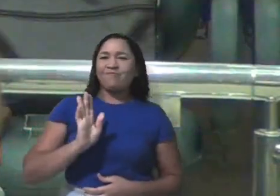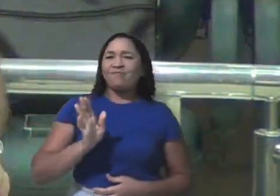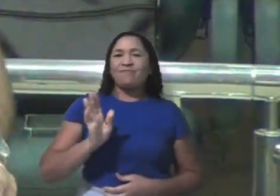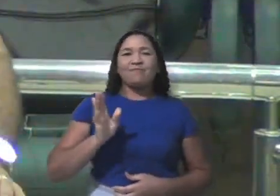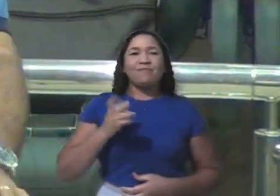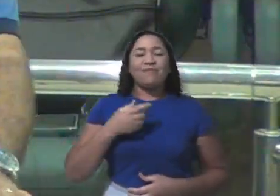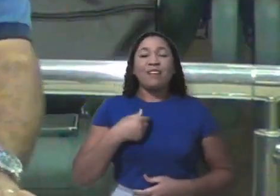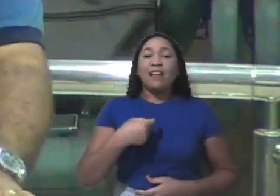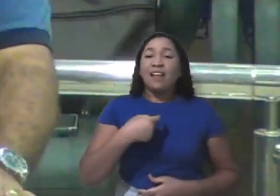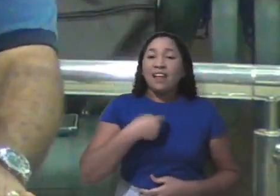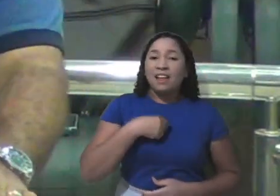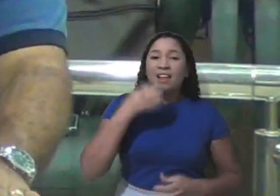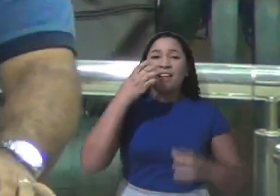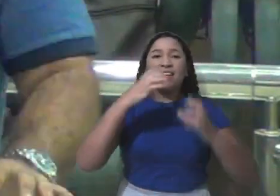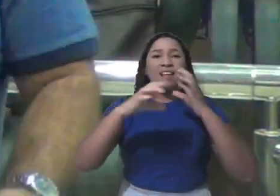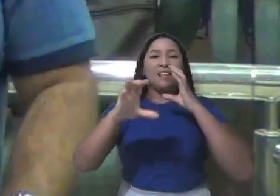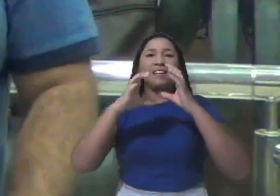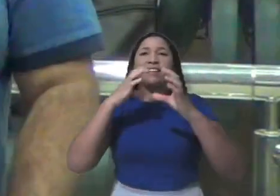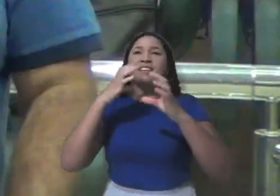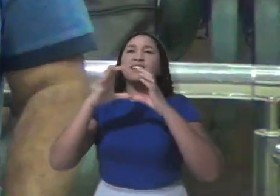de